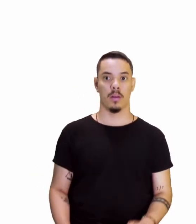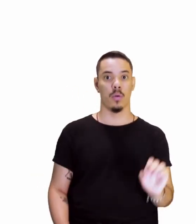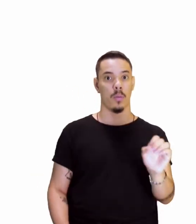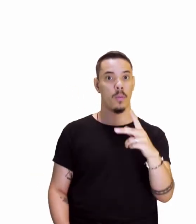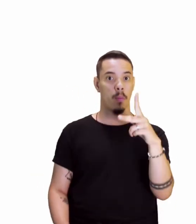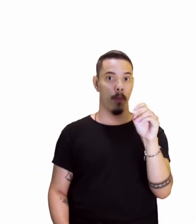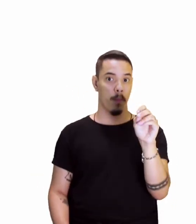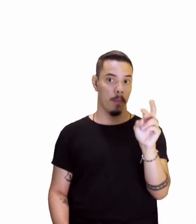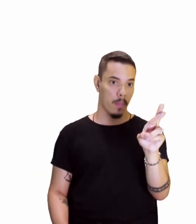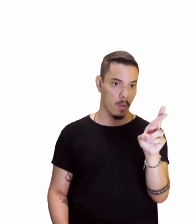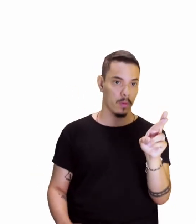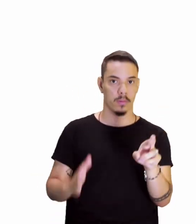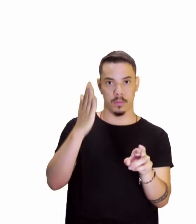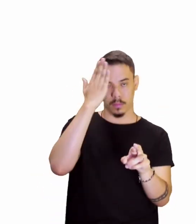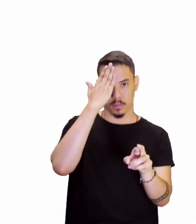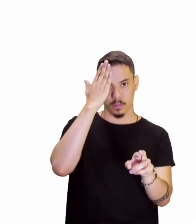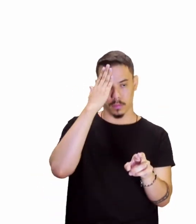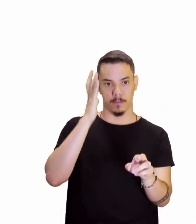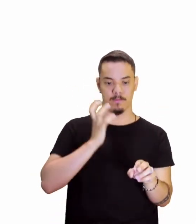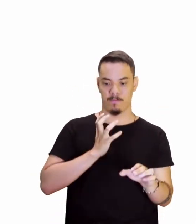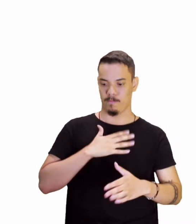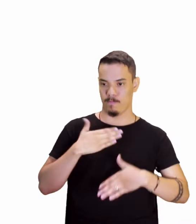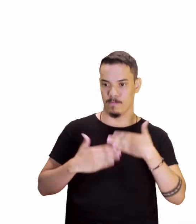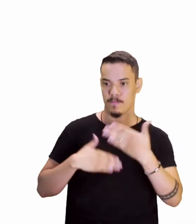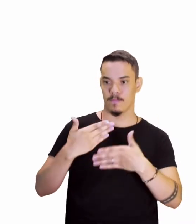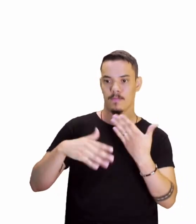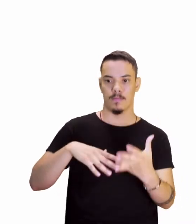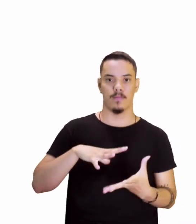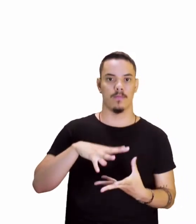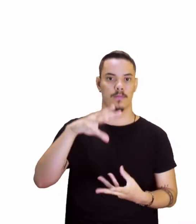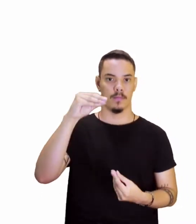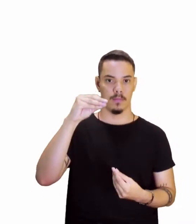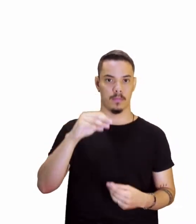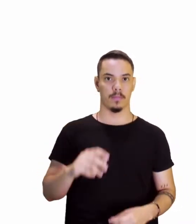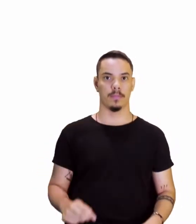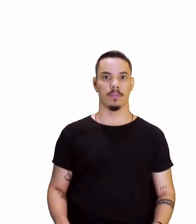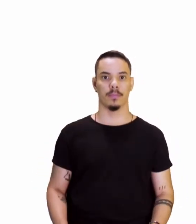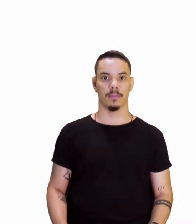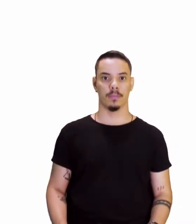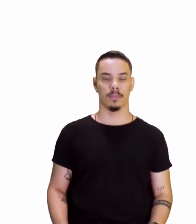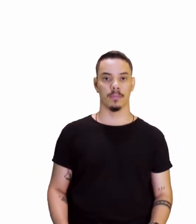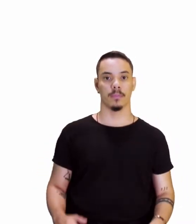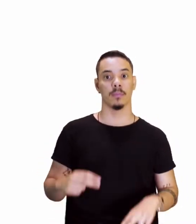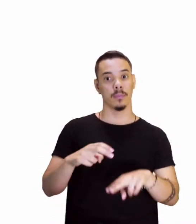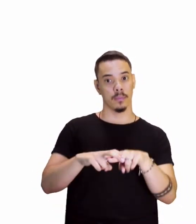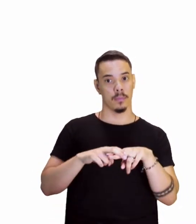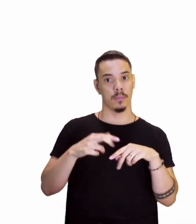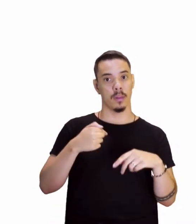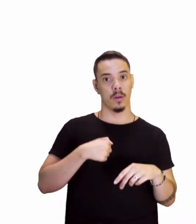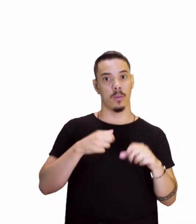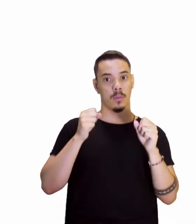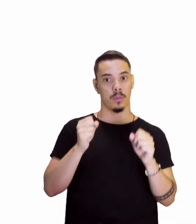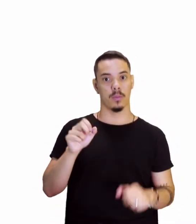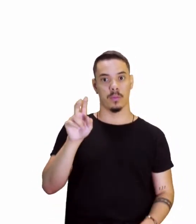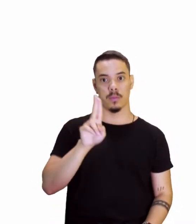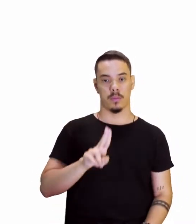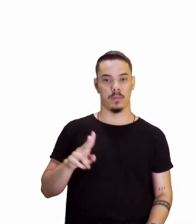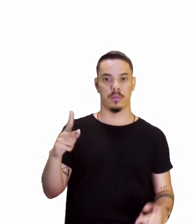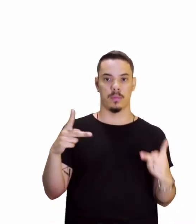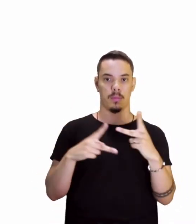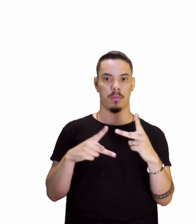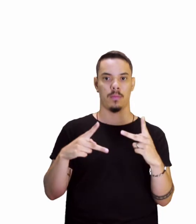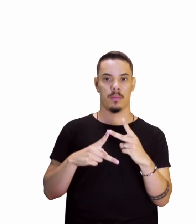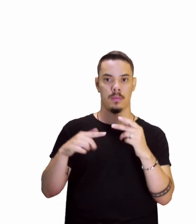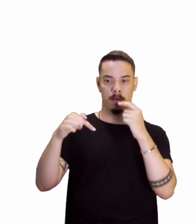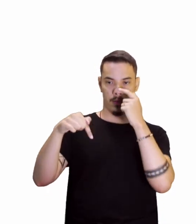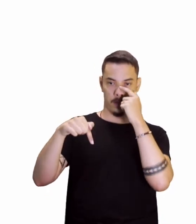sabedoria enriquece sua alma. Então, eu posso usar aqui, neste caso, tanto a preposição